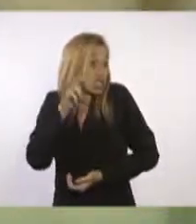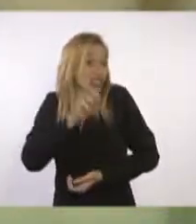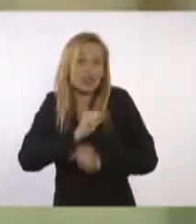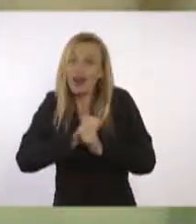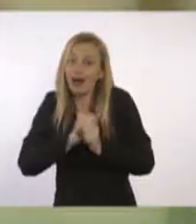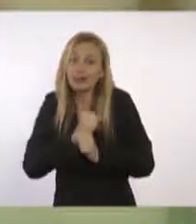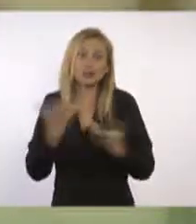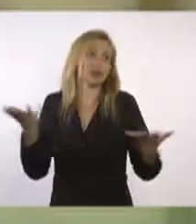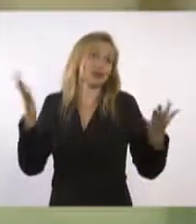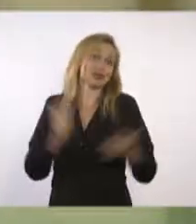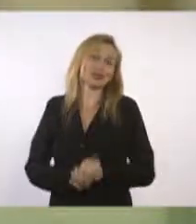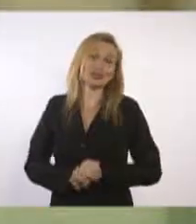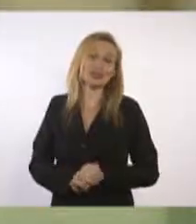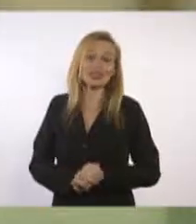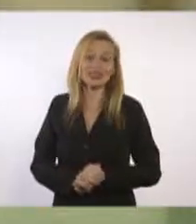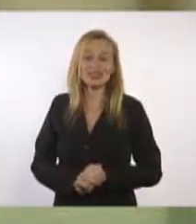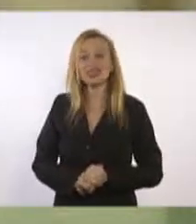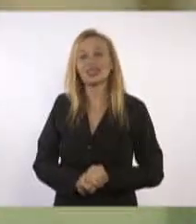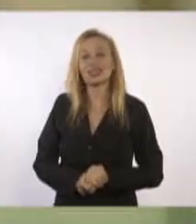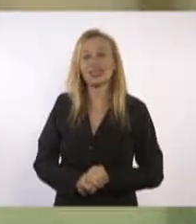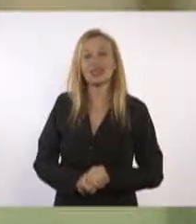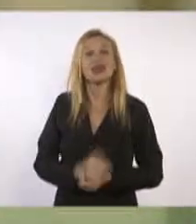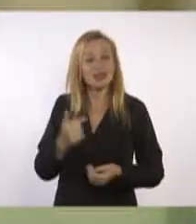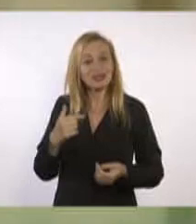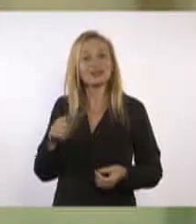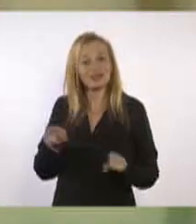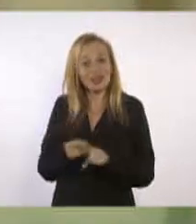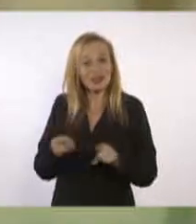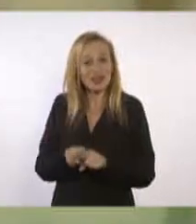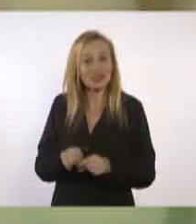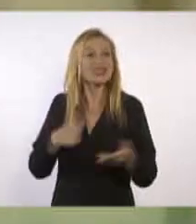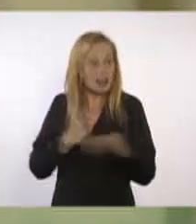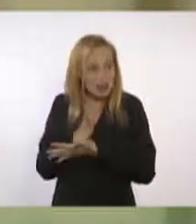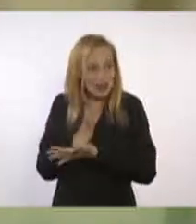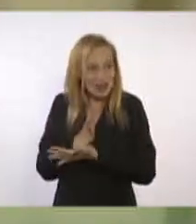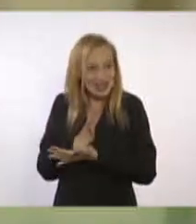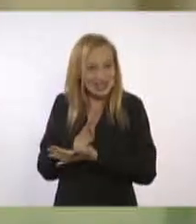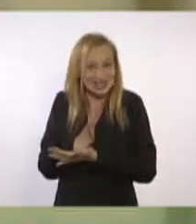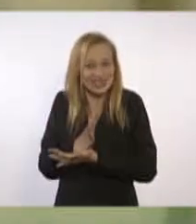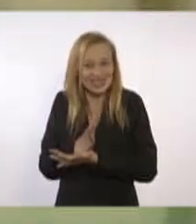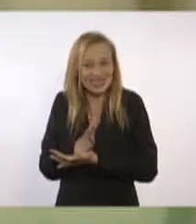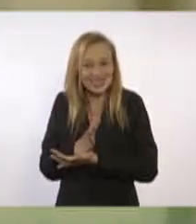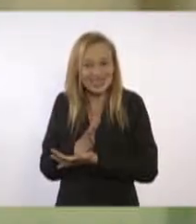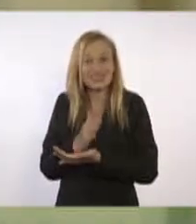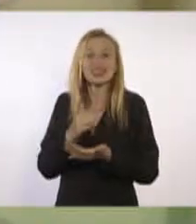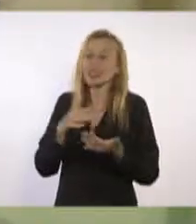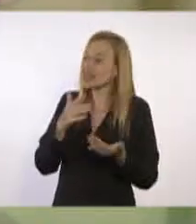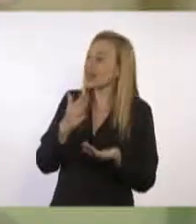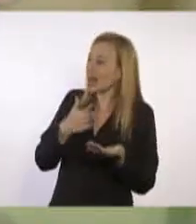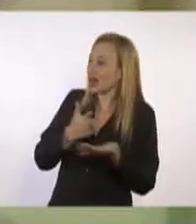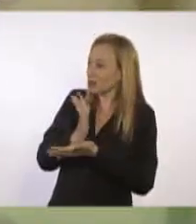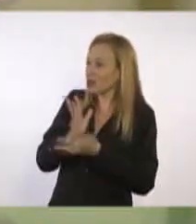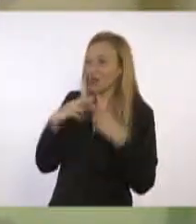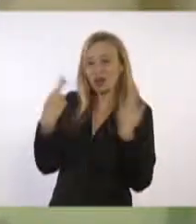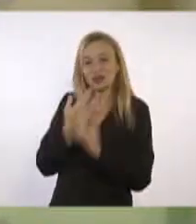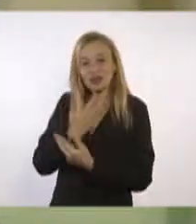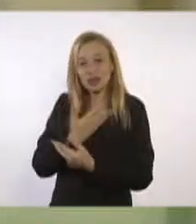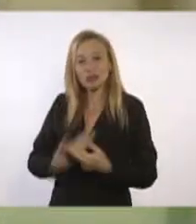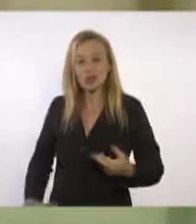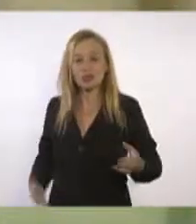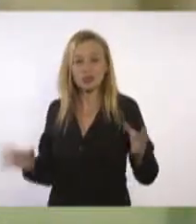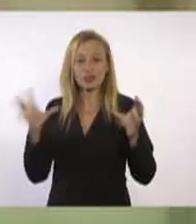aprova. Então, tá bem. Olha só, está aprovado. Aprova a audiência pública sobre tributação?